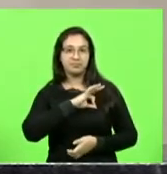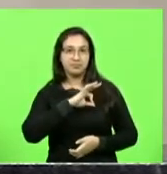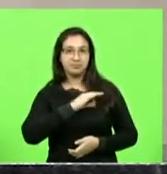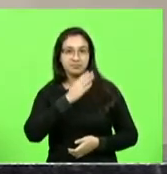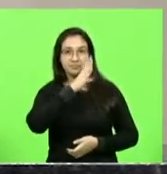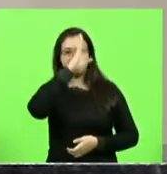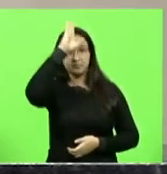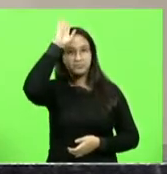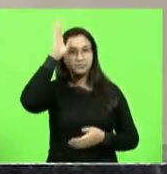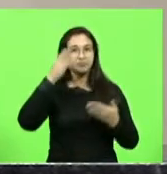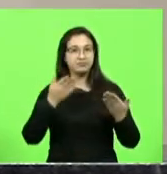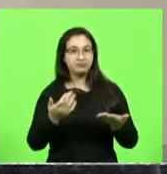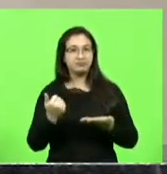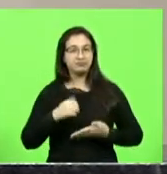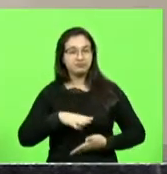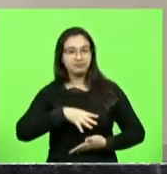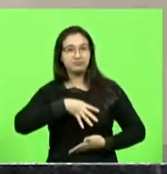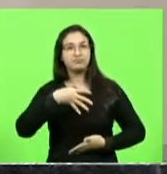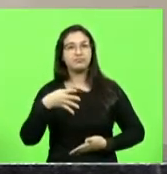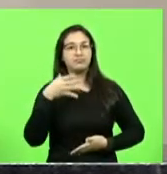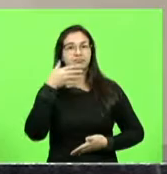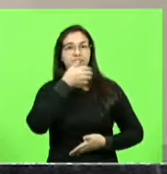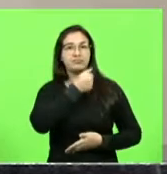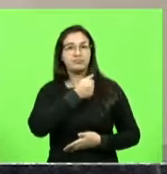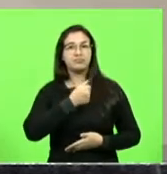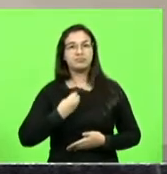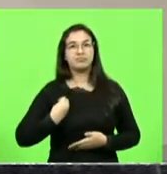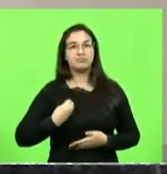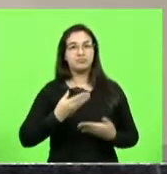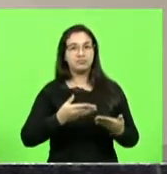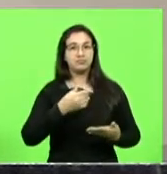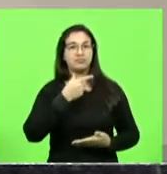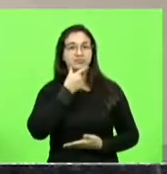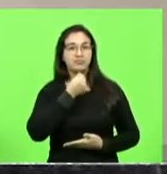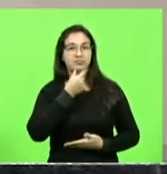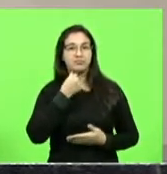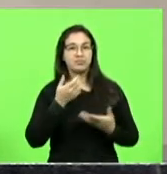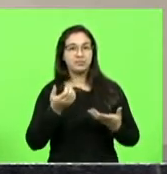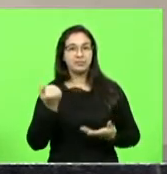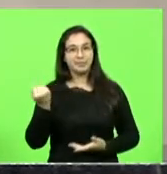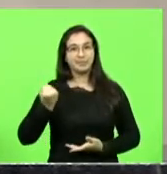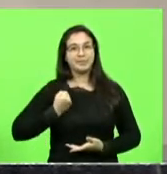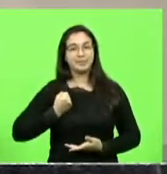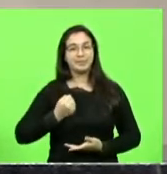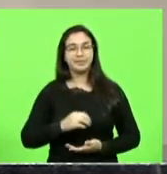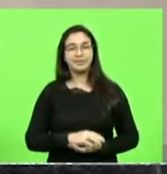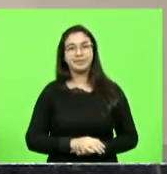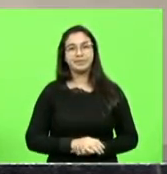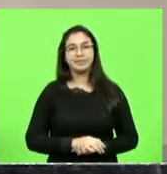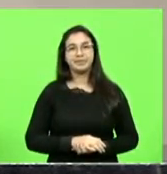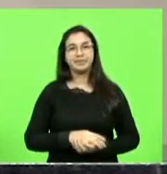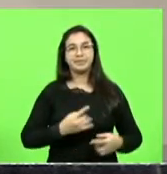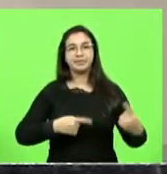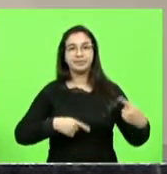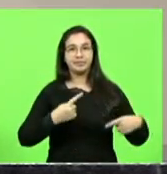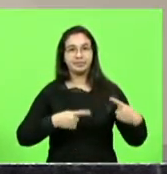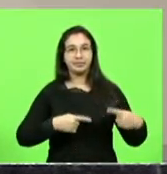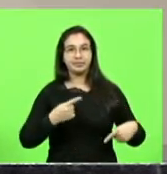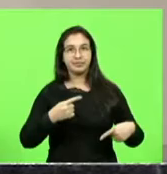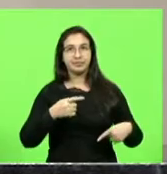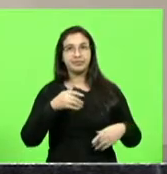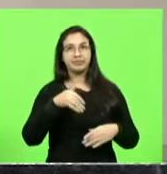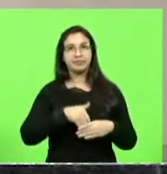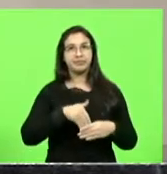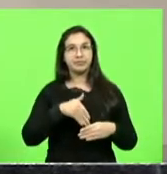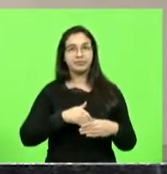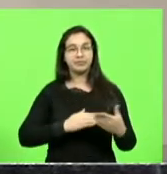pelo ato de bravura no salvamento de jovem que tentou suicídio, em discussão. Não havendo quem queira discutir, em votação. Deputados que aprovam, permaneçam como se